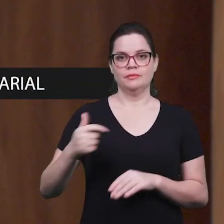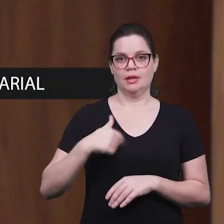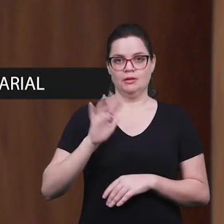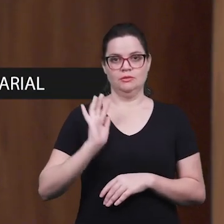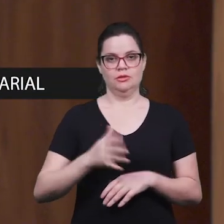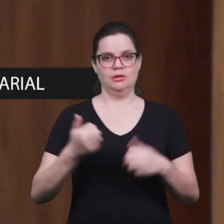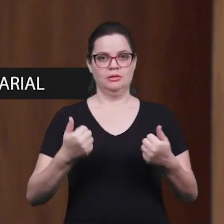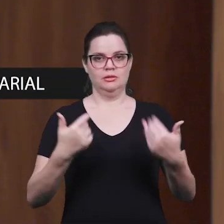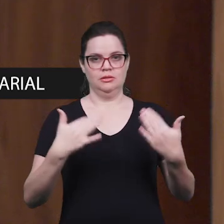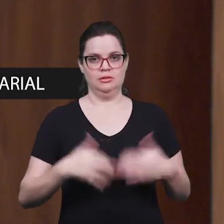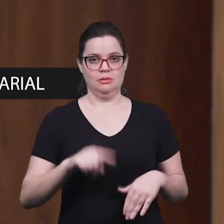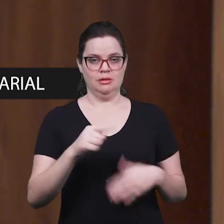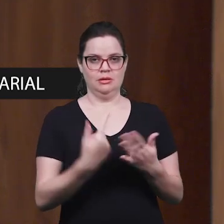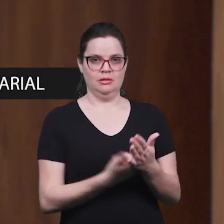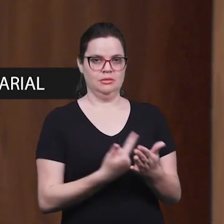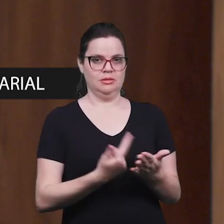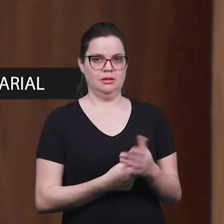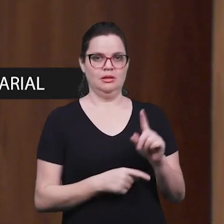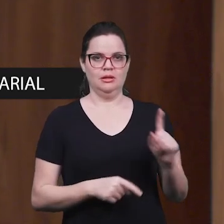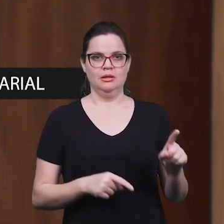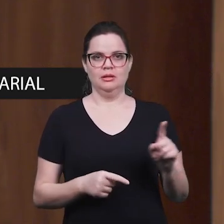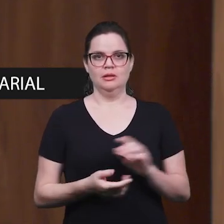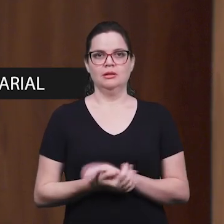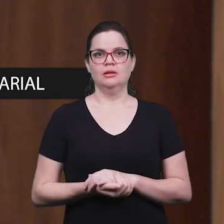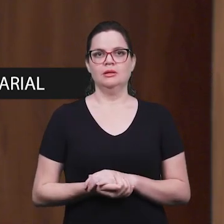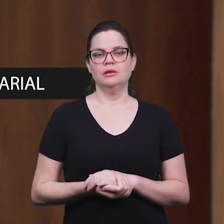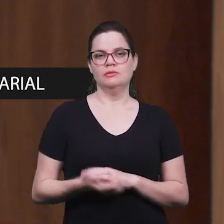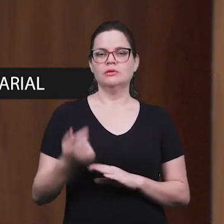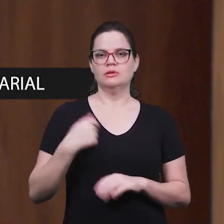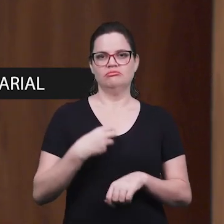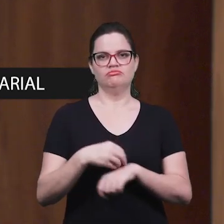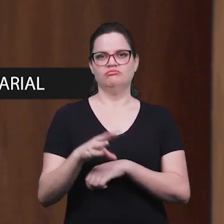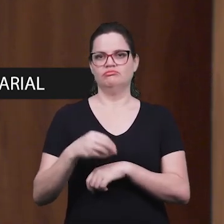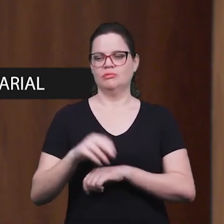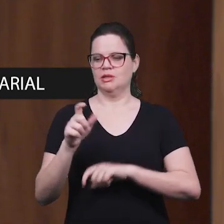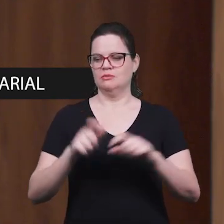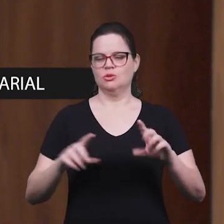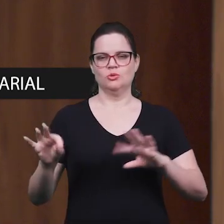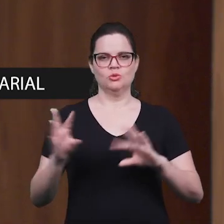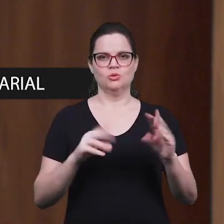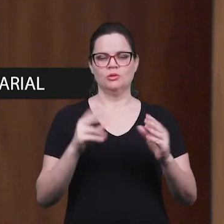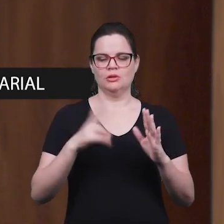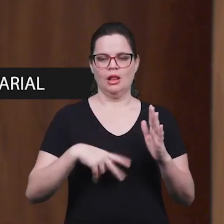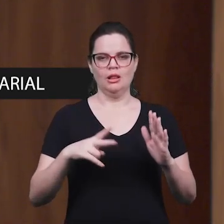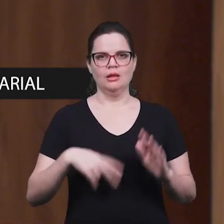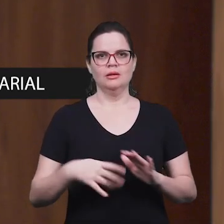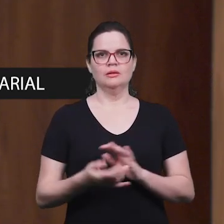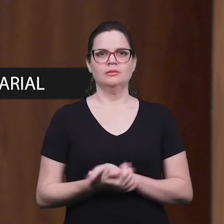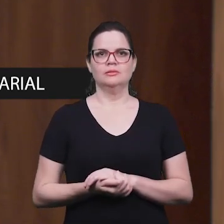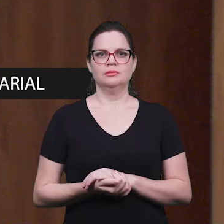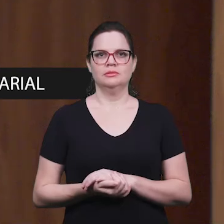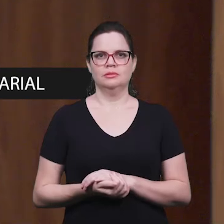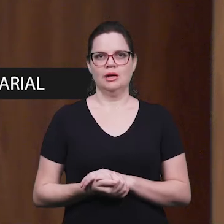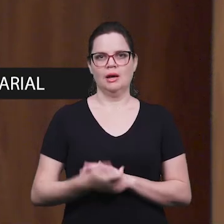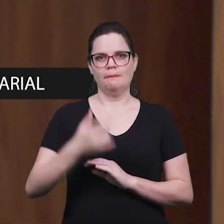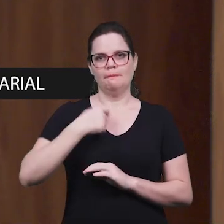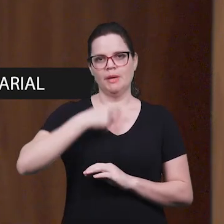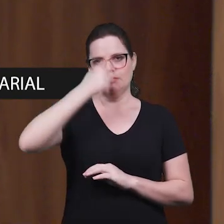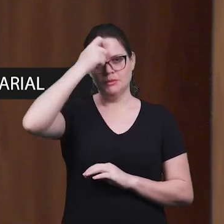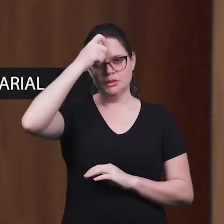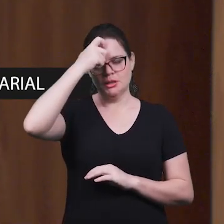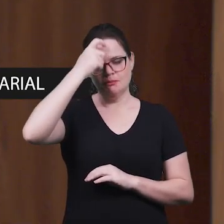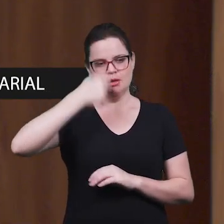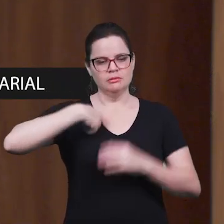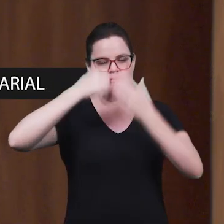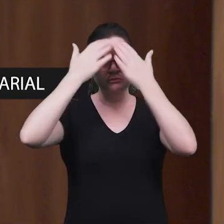vezes, que esse livro do Robert Kiyosaki, eu recomendo a todo mundo ler, né? Ele mudou muito a minha forma